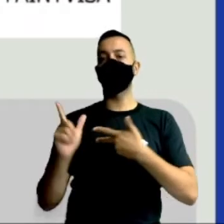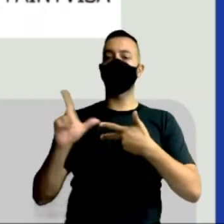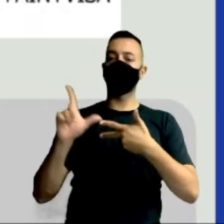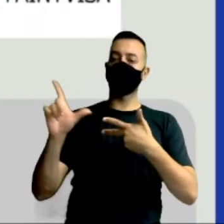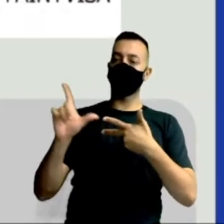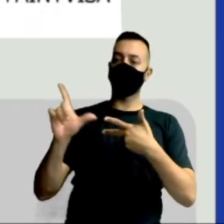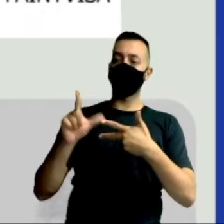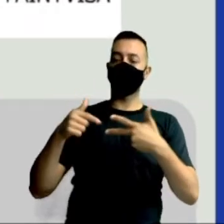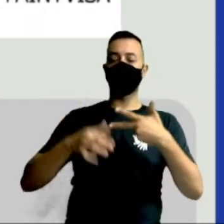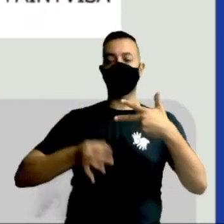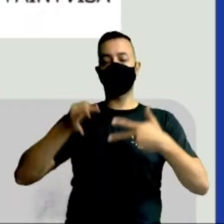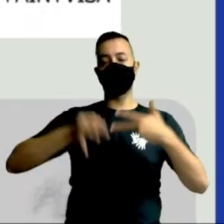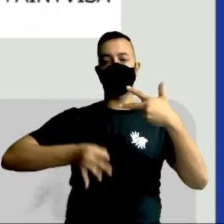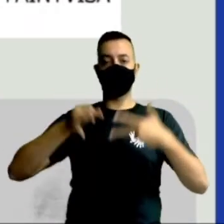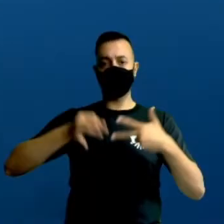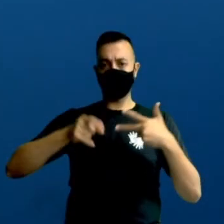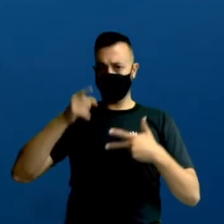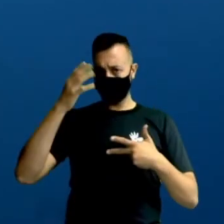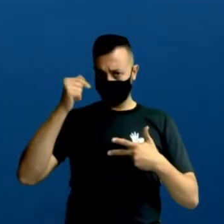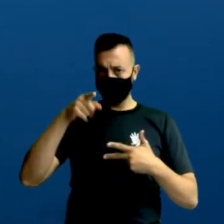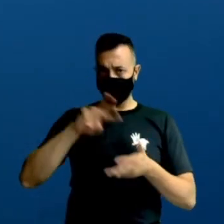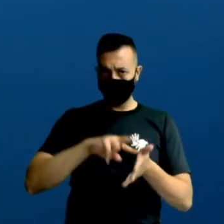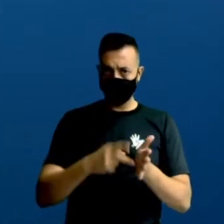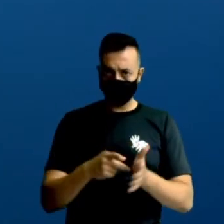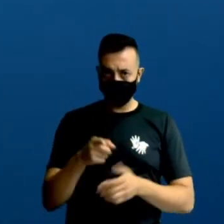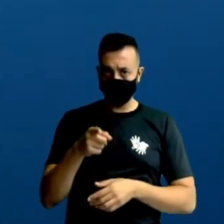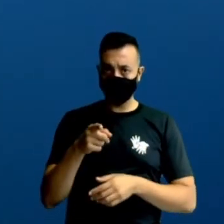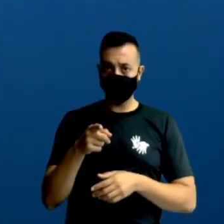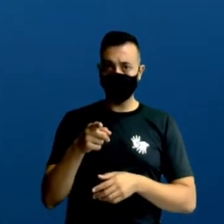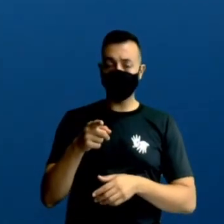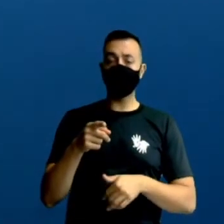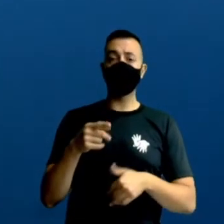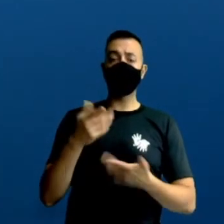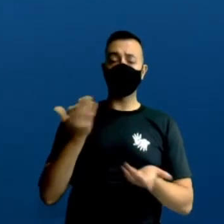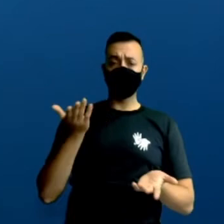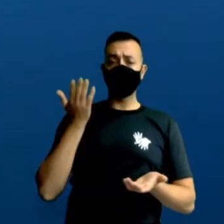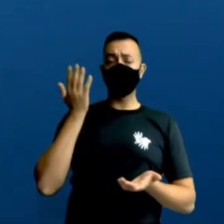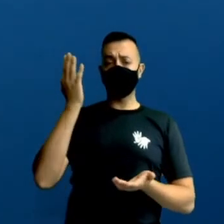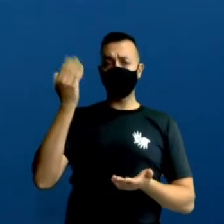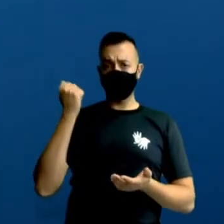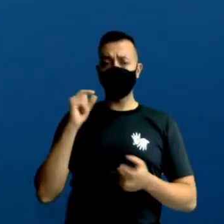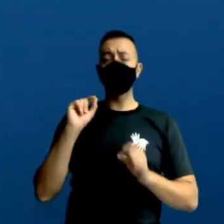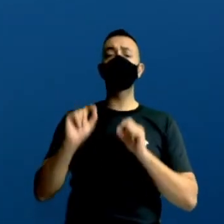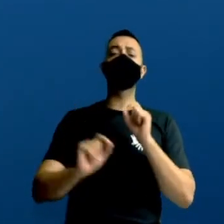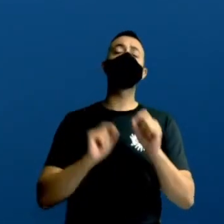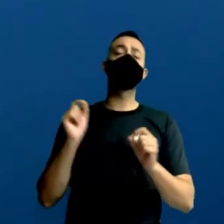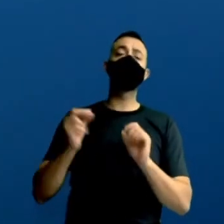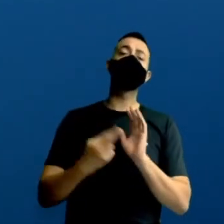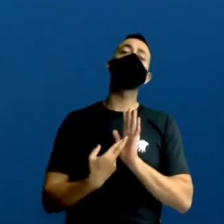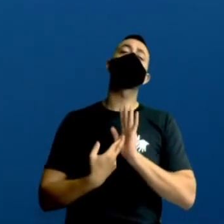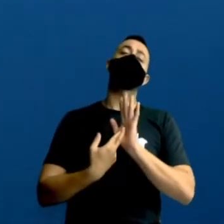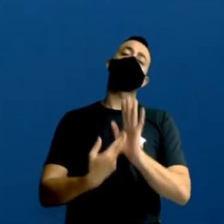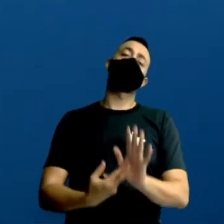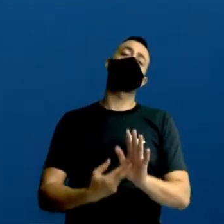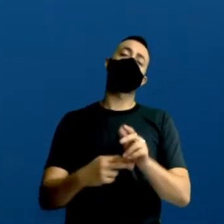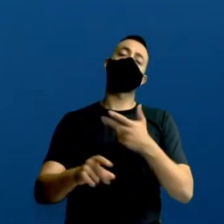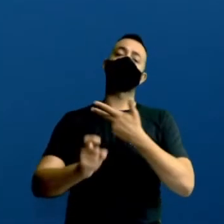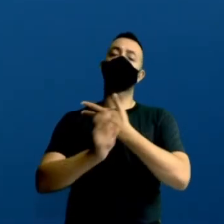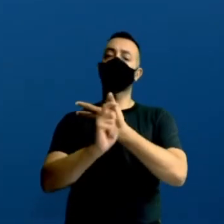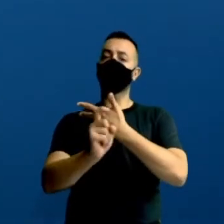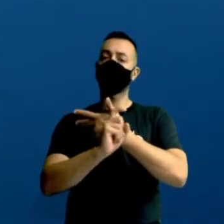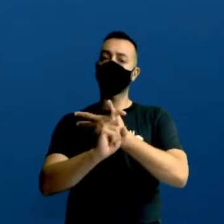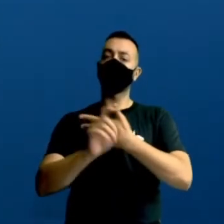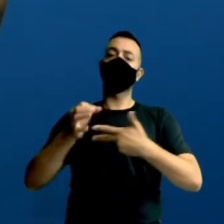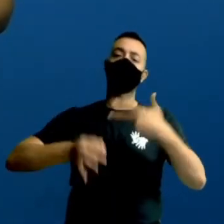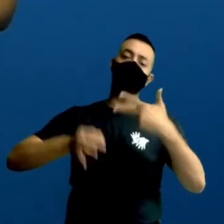e judiciário. Você sabe o que isso significa? Você sabe qual é o representante do poder executivo,